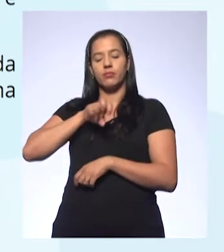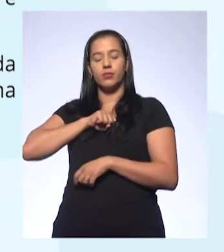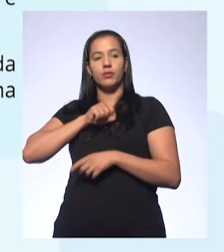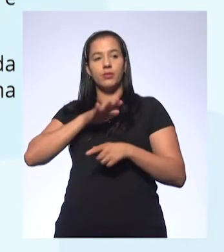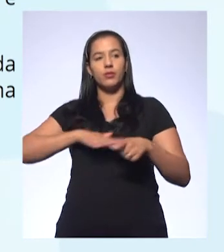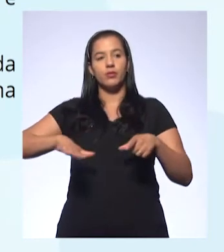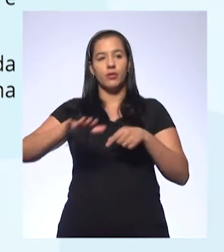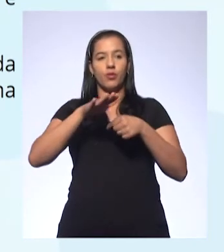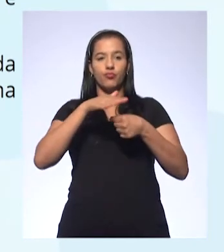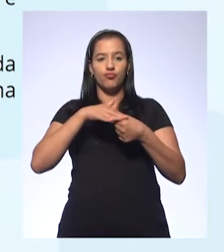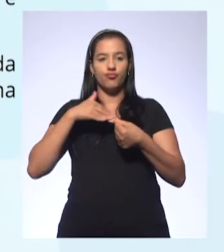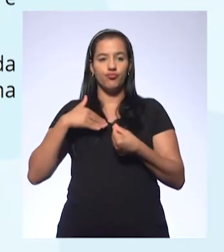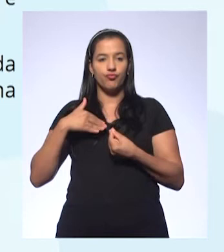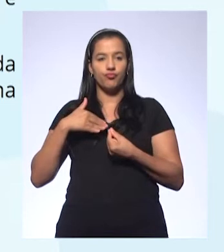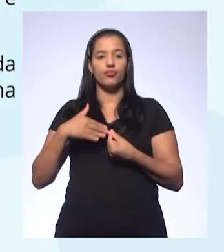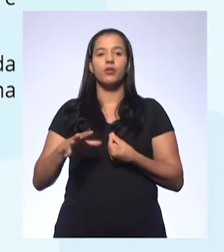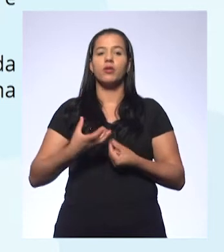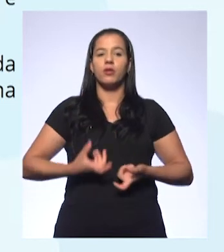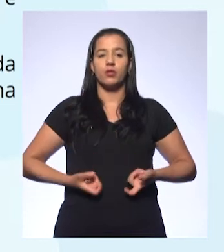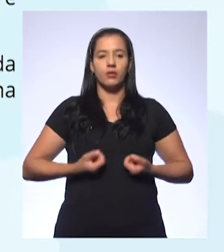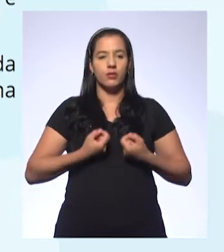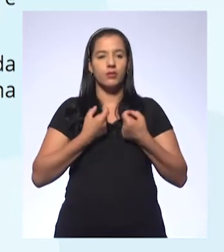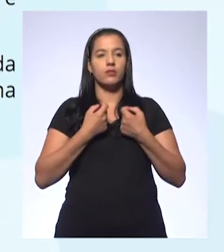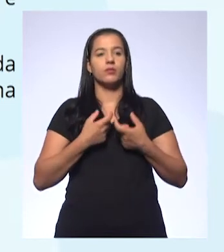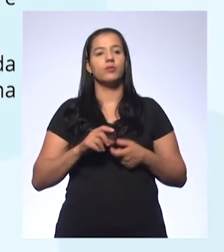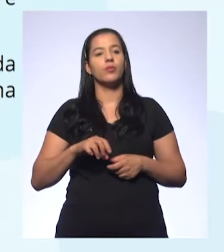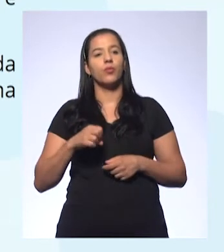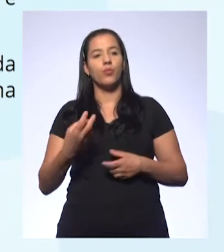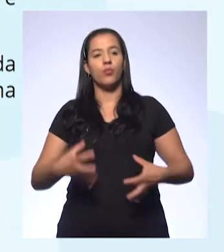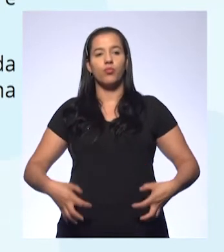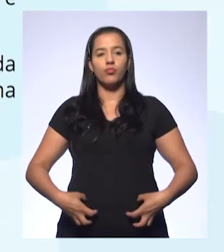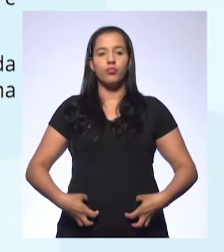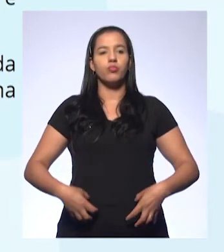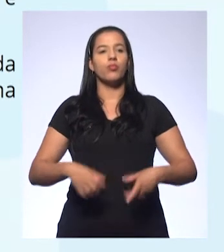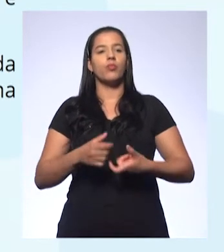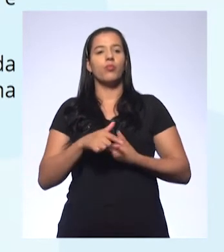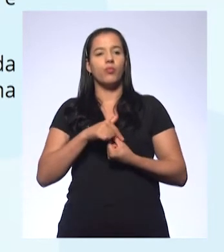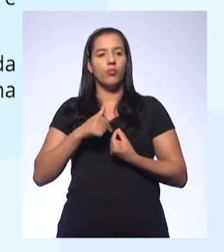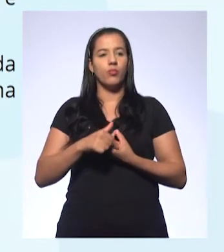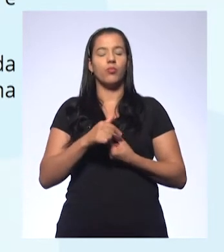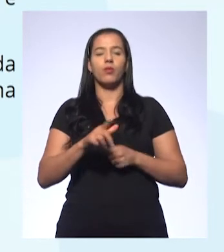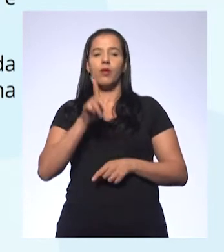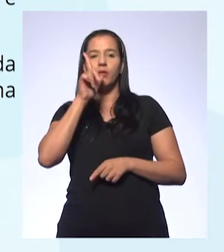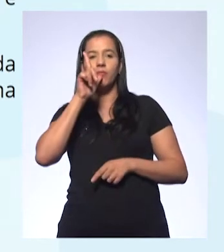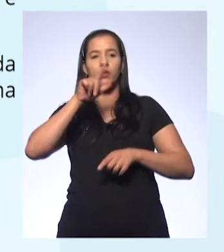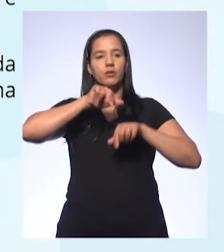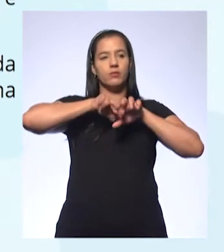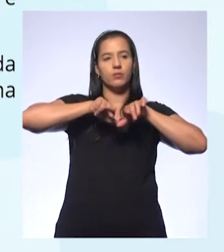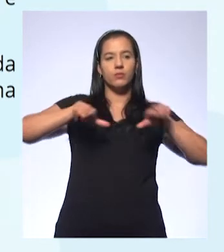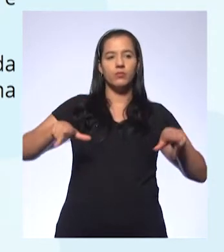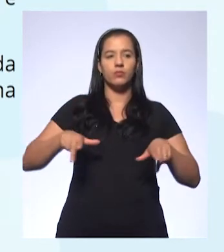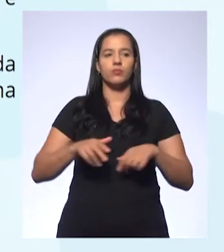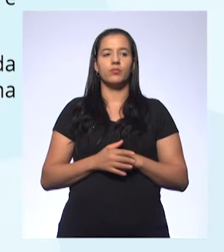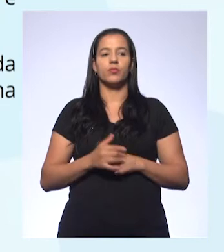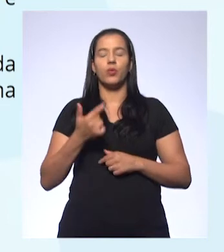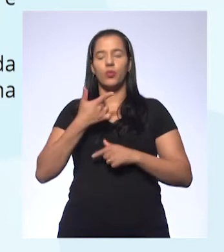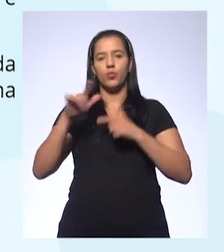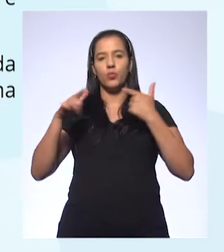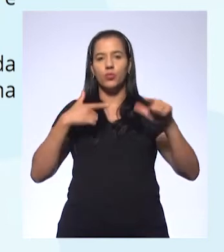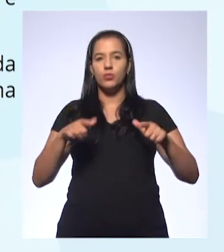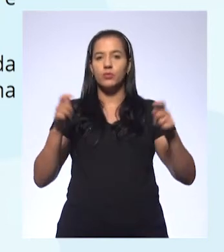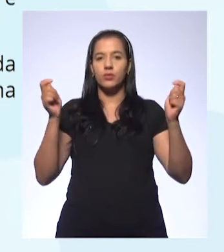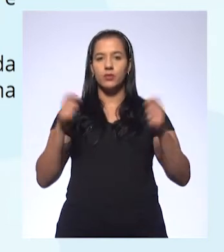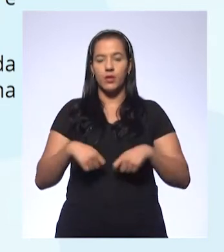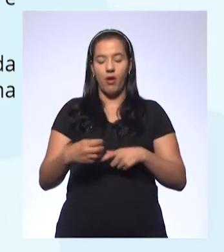região genital e provocar cânceres, como o colo de útero, vulva, vagina, pênis, ânus e orofaringe. E outros podem